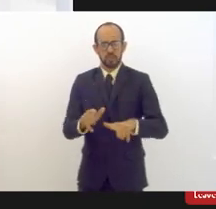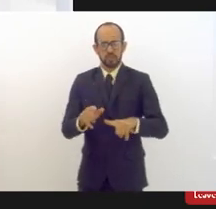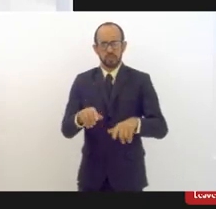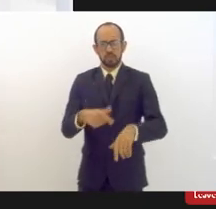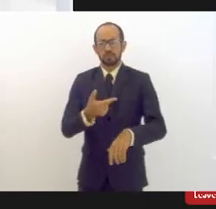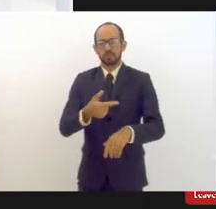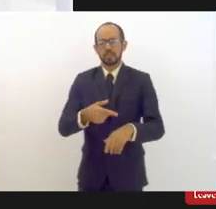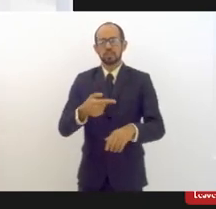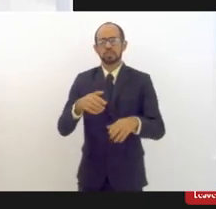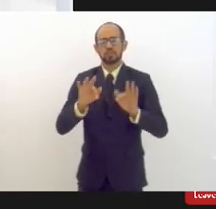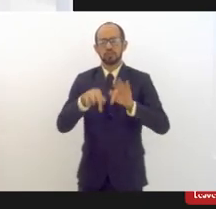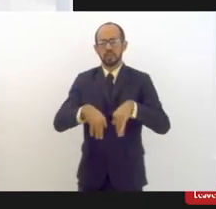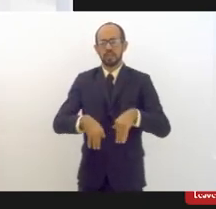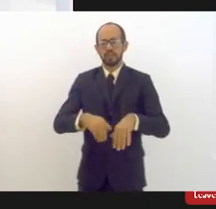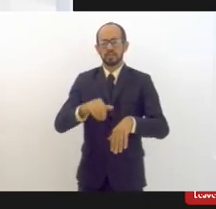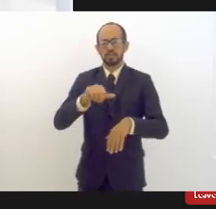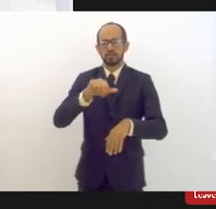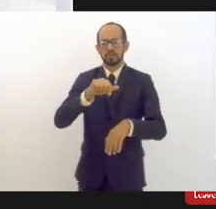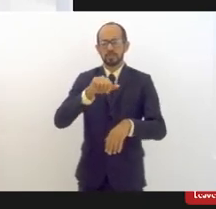com